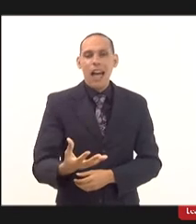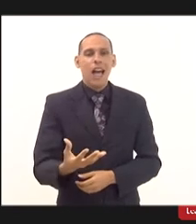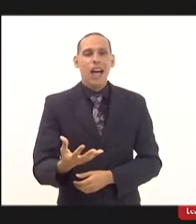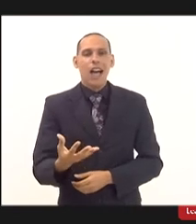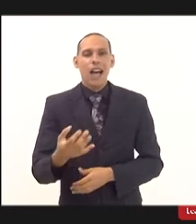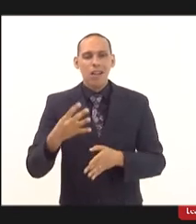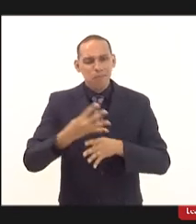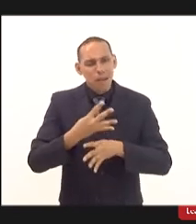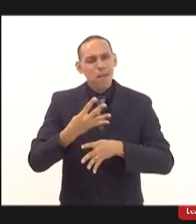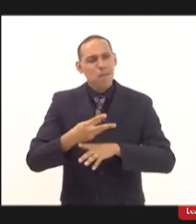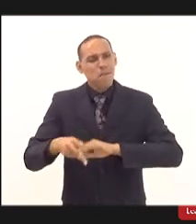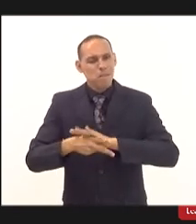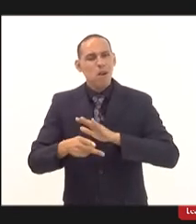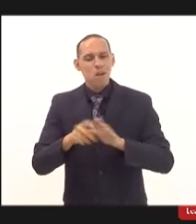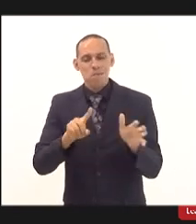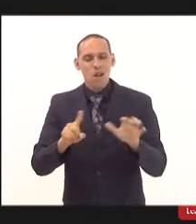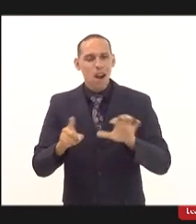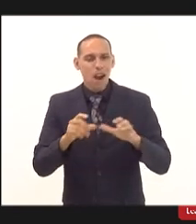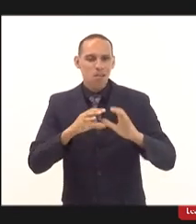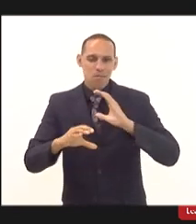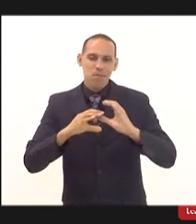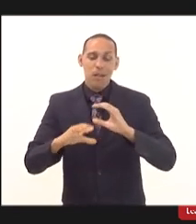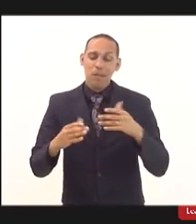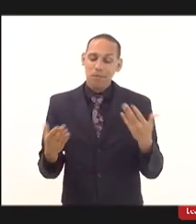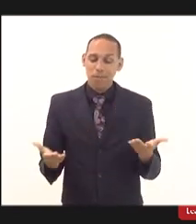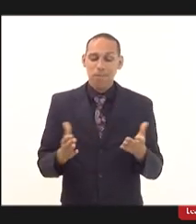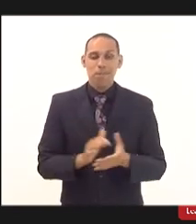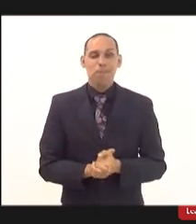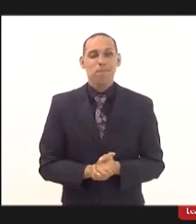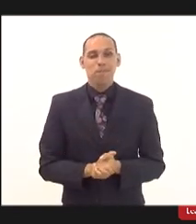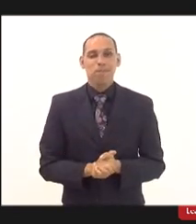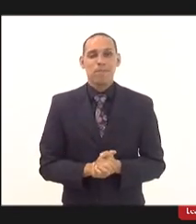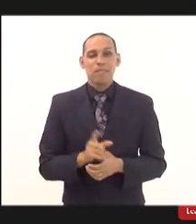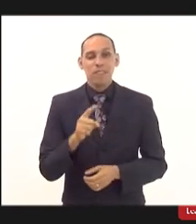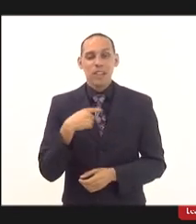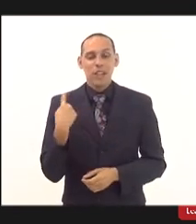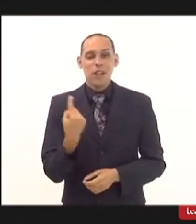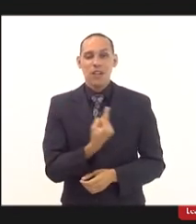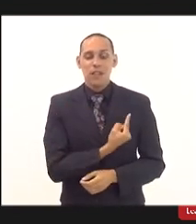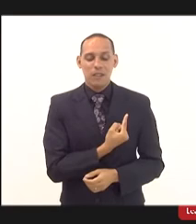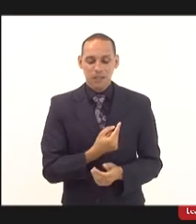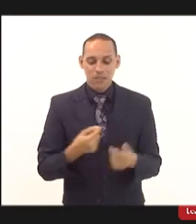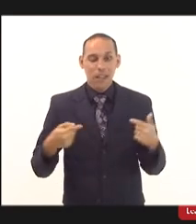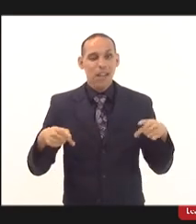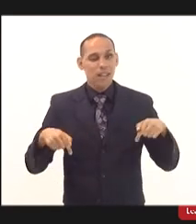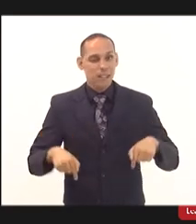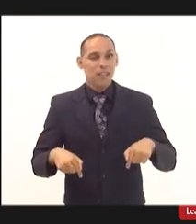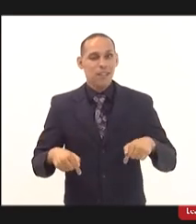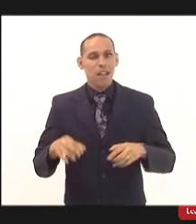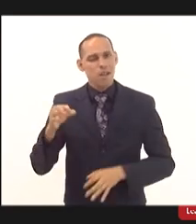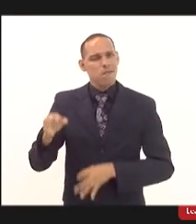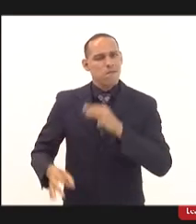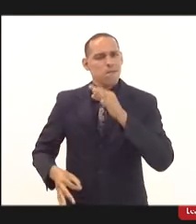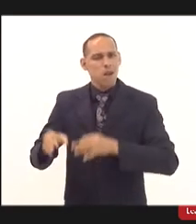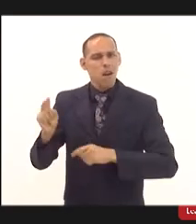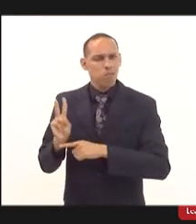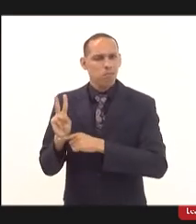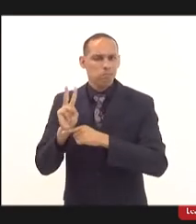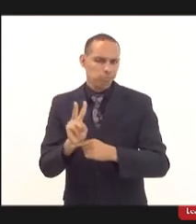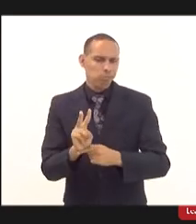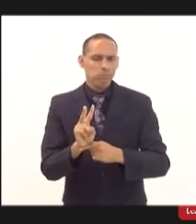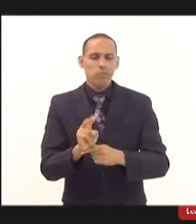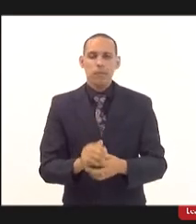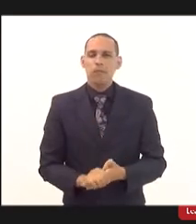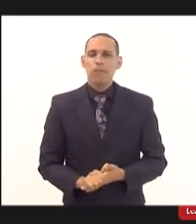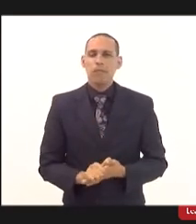da Rádio comunicação Têm Nós estamos aqui no fórum em defesa